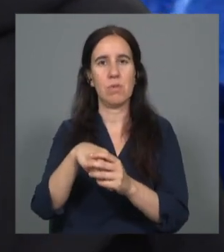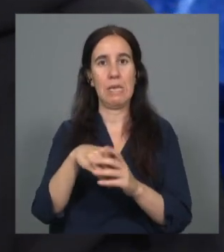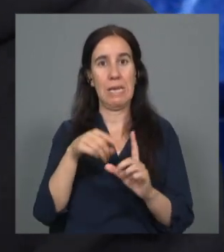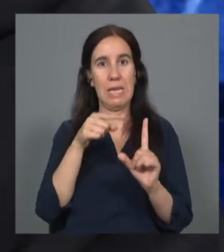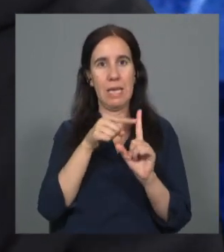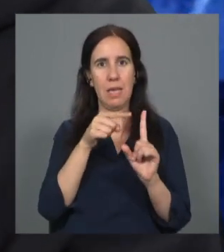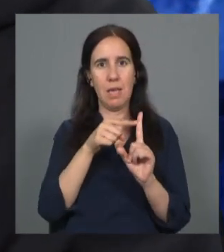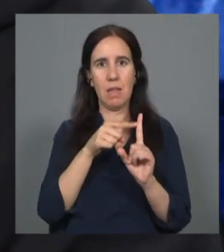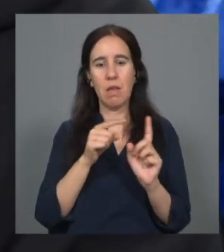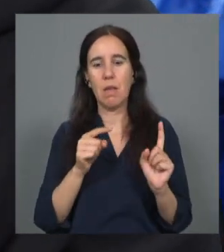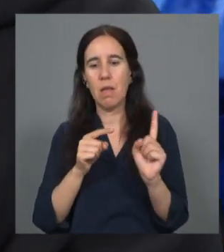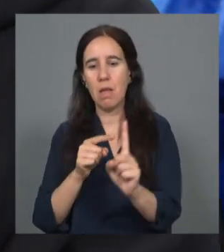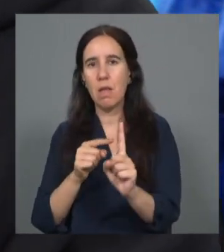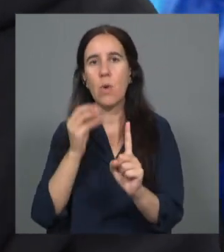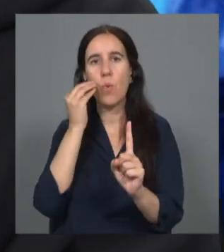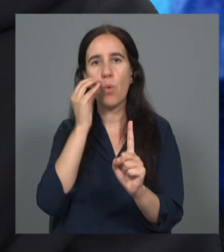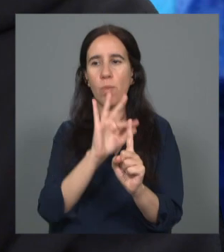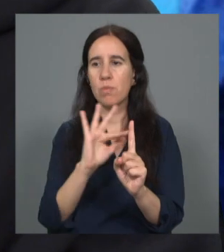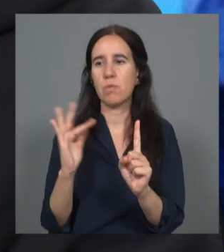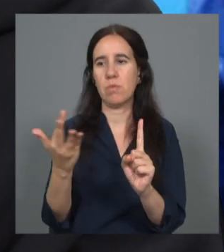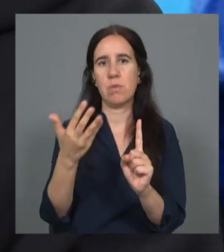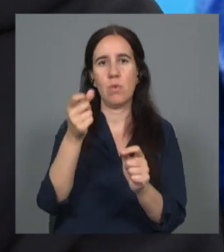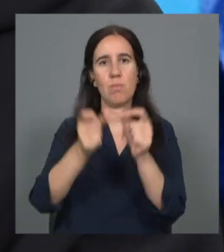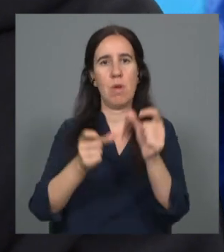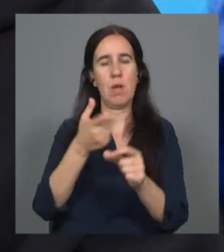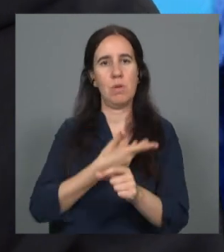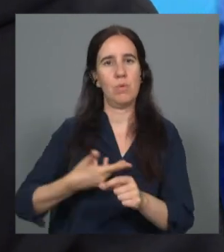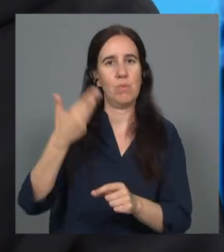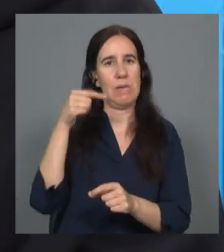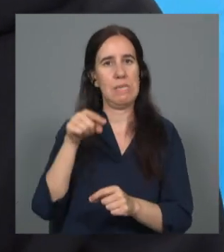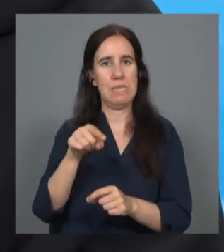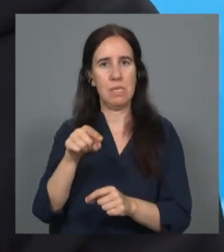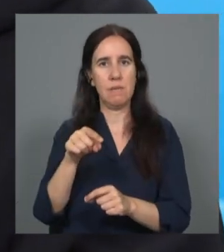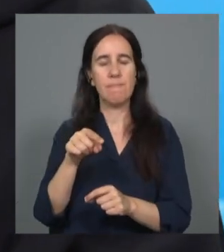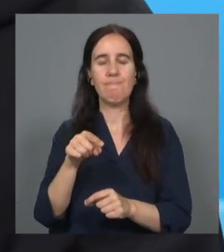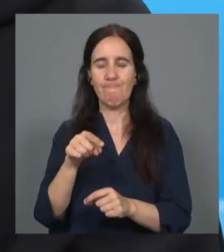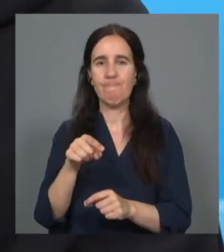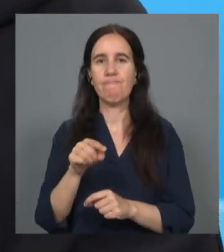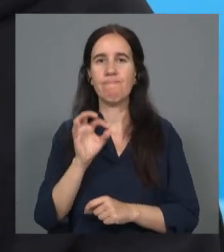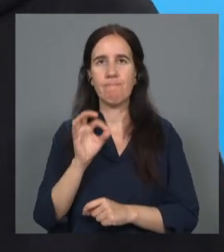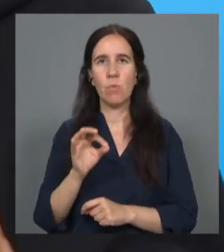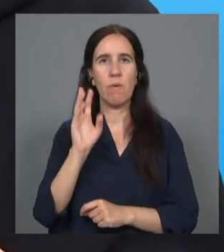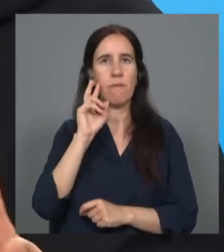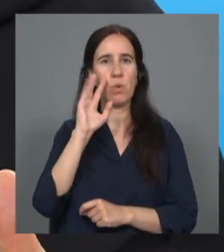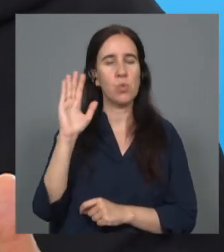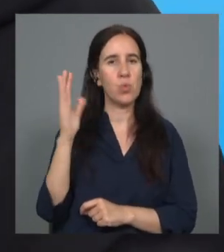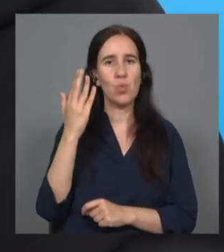se inseriu naquela humanidade. Aqui é que está o grande valor.